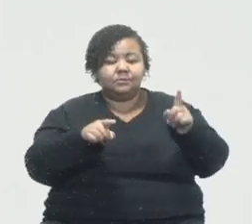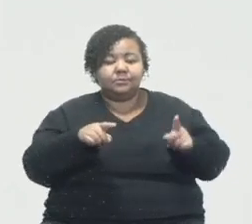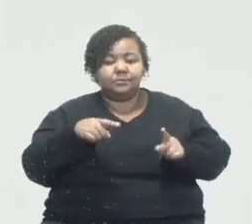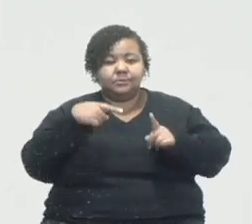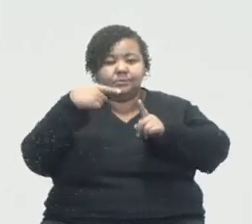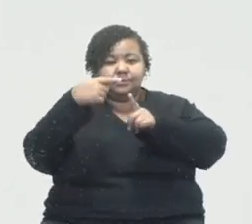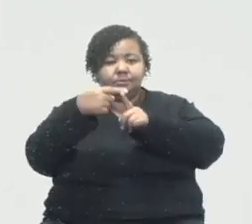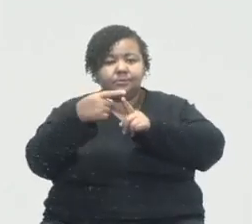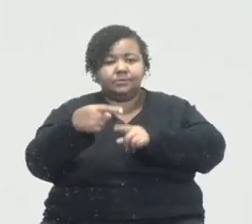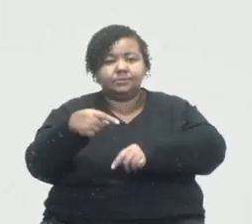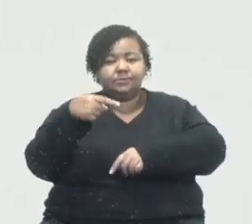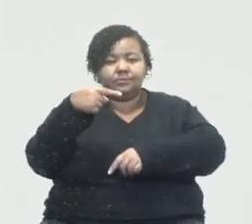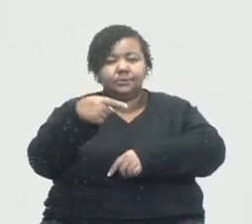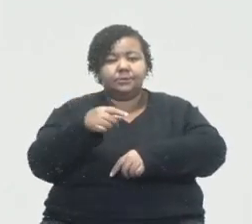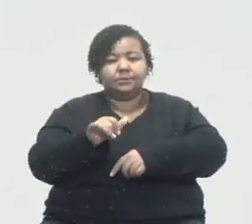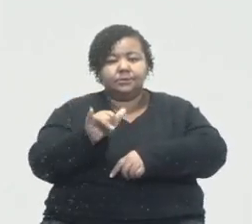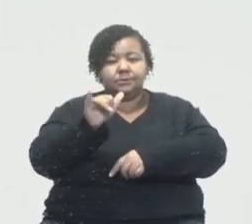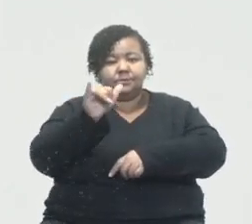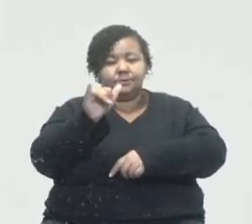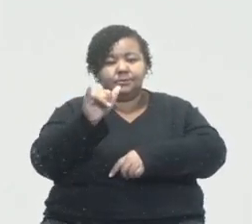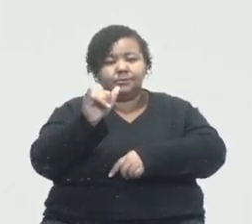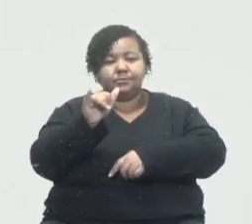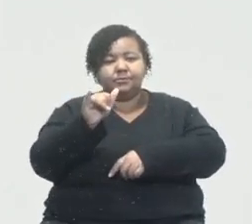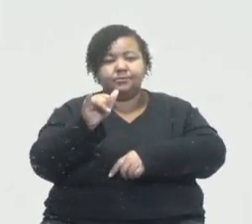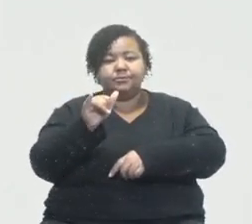mais menos y